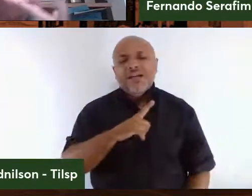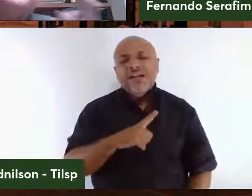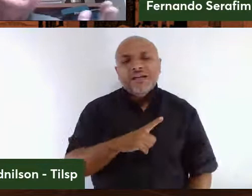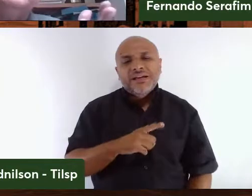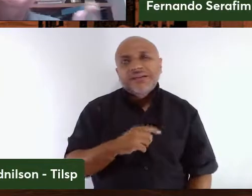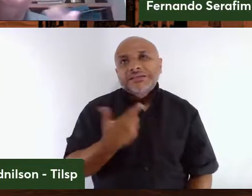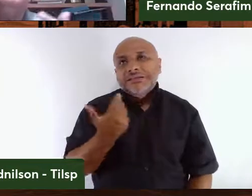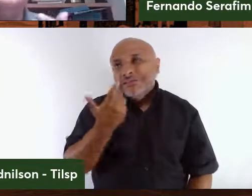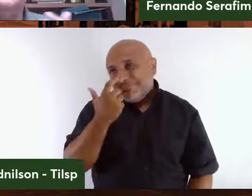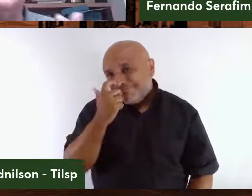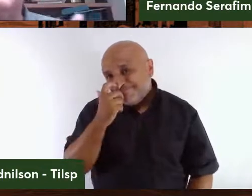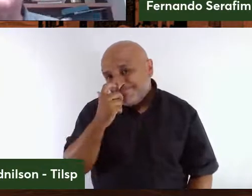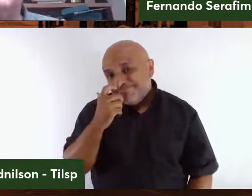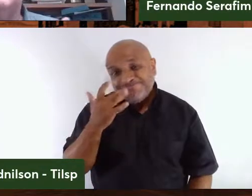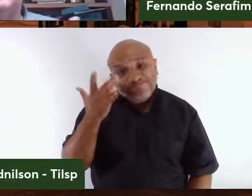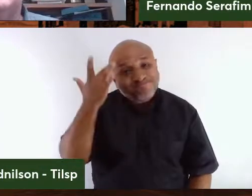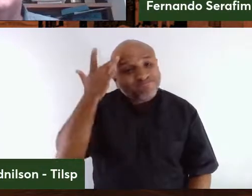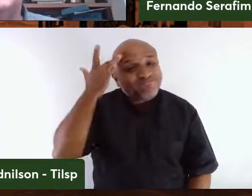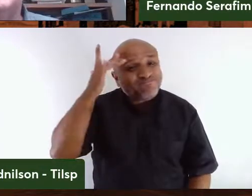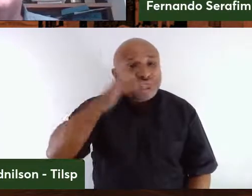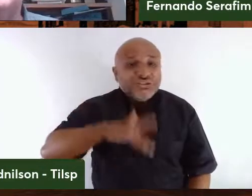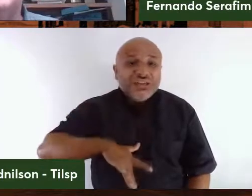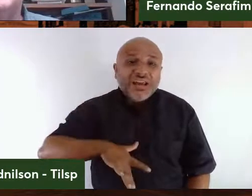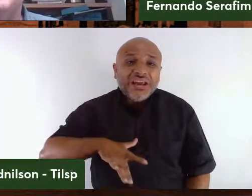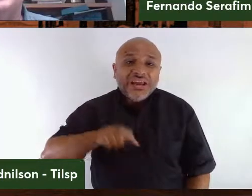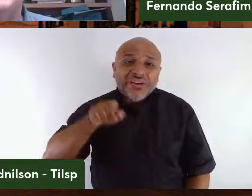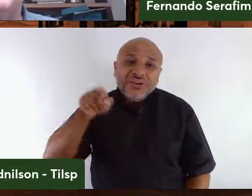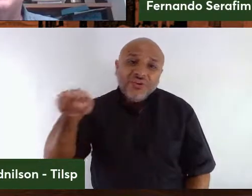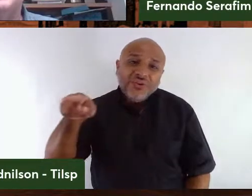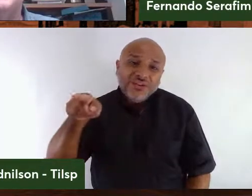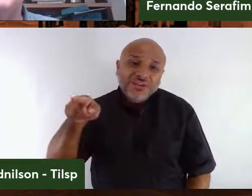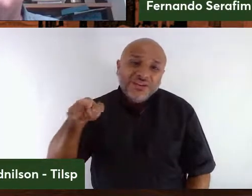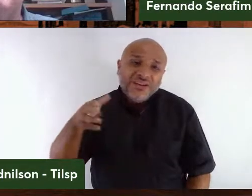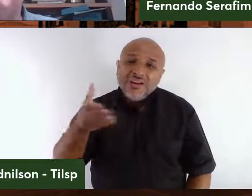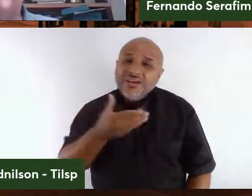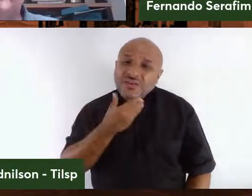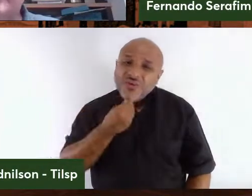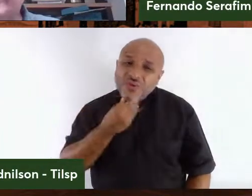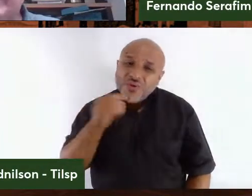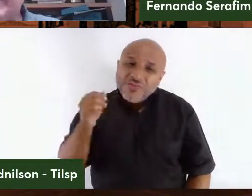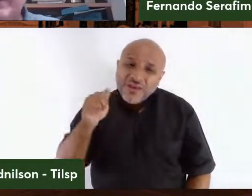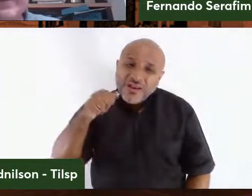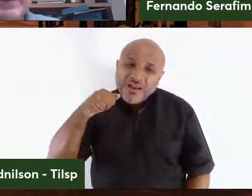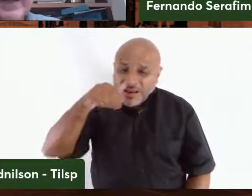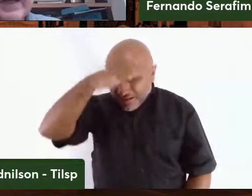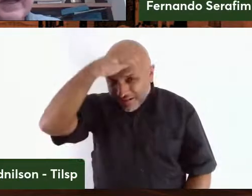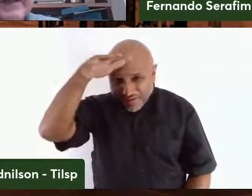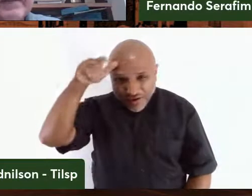Mas eu não sei, vamos dizer, exatamente o que o meu conterrâneo, o manauara,